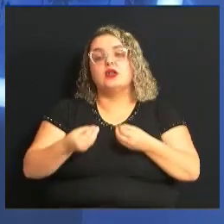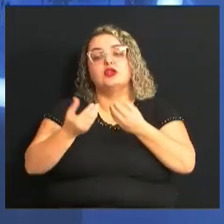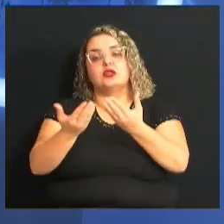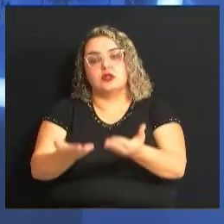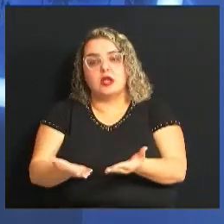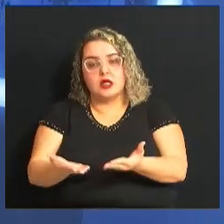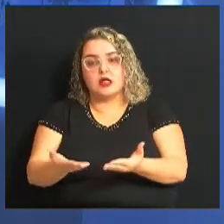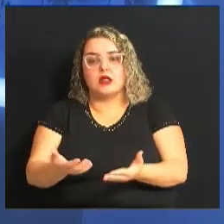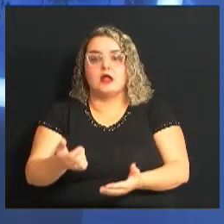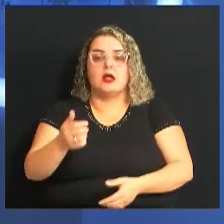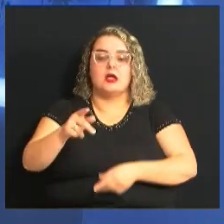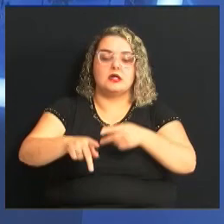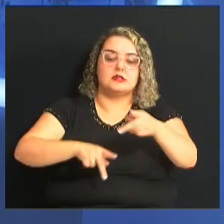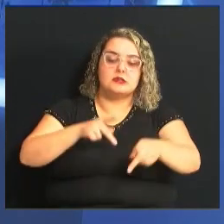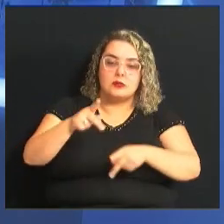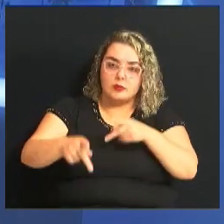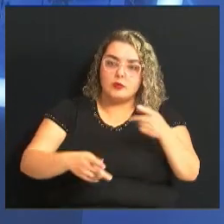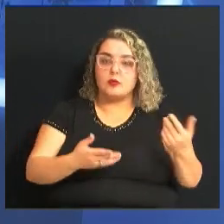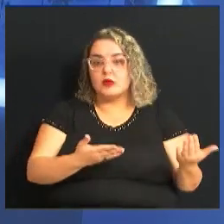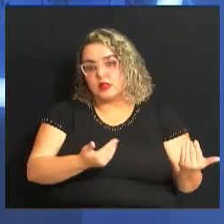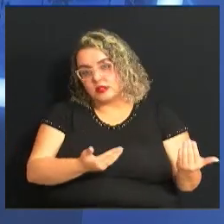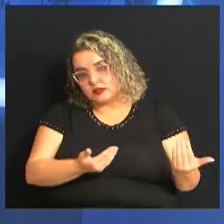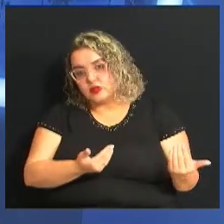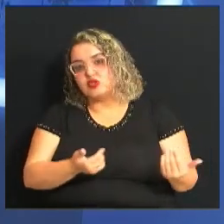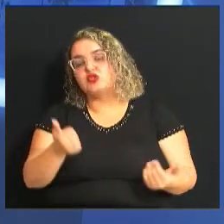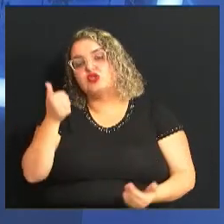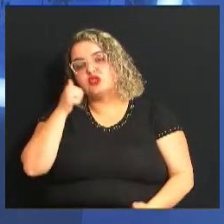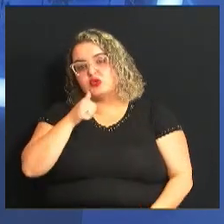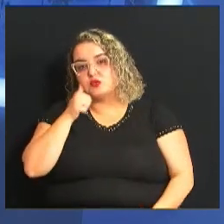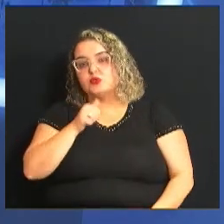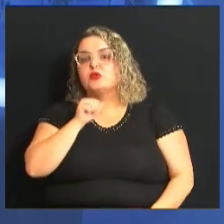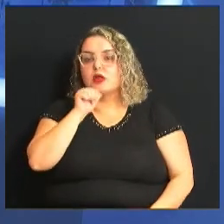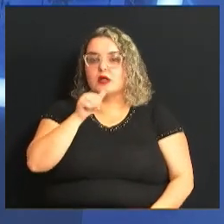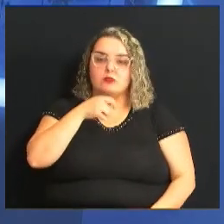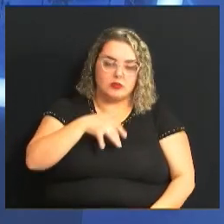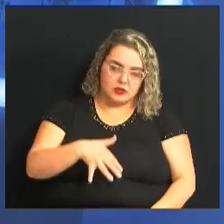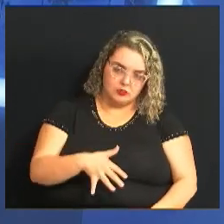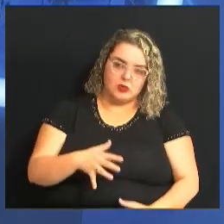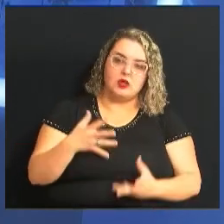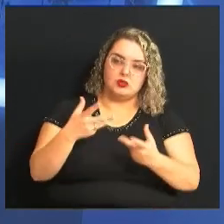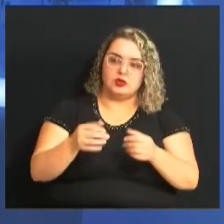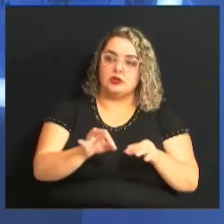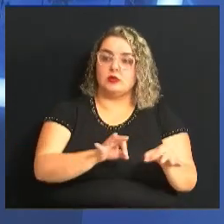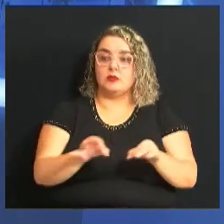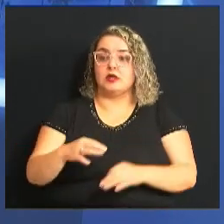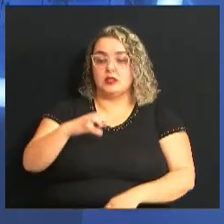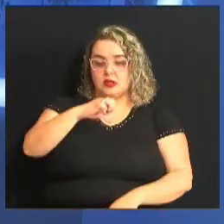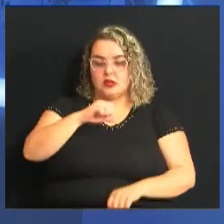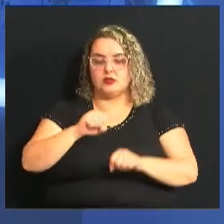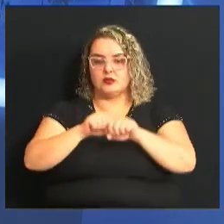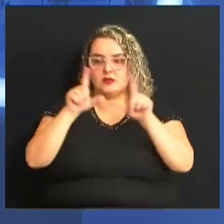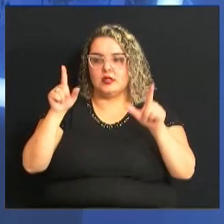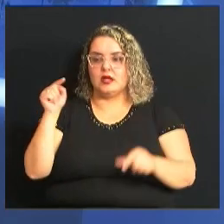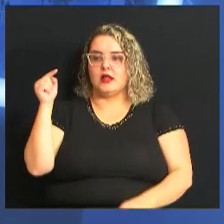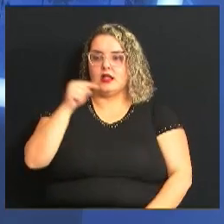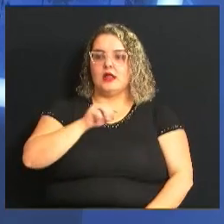essa população e você encontra toda a programação a partir das 9 horas da manhã lá no